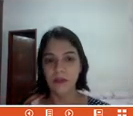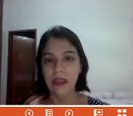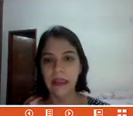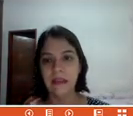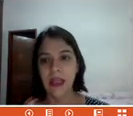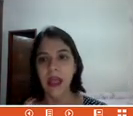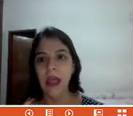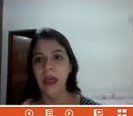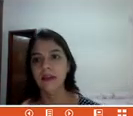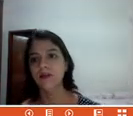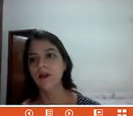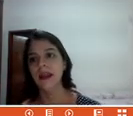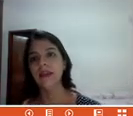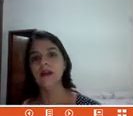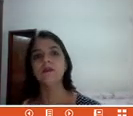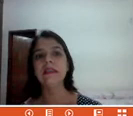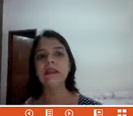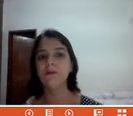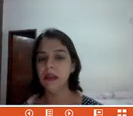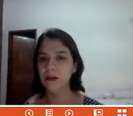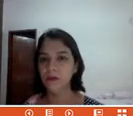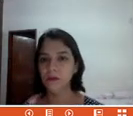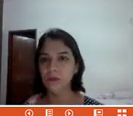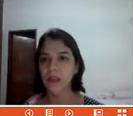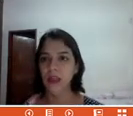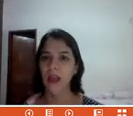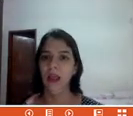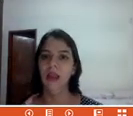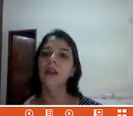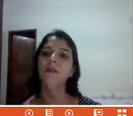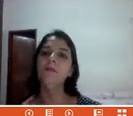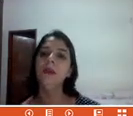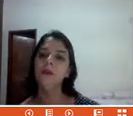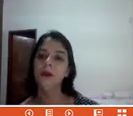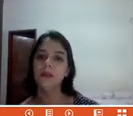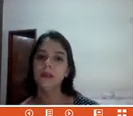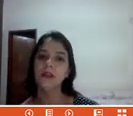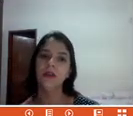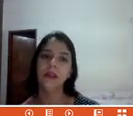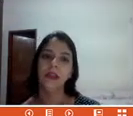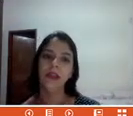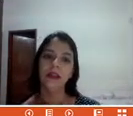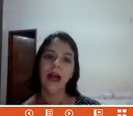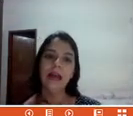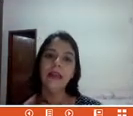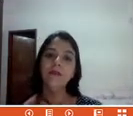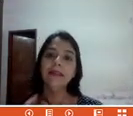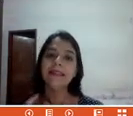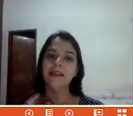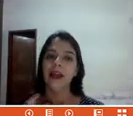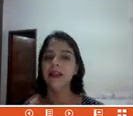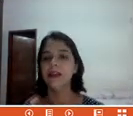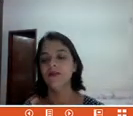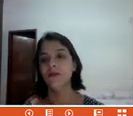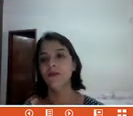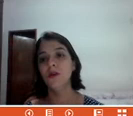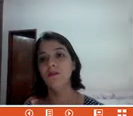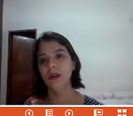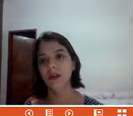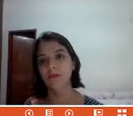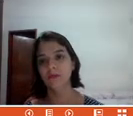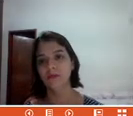sobre a surdez. Esse congresso ele aconteceu em Milão. Então, em 1880, a língua de sinais ela